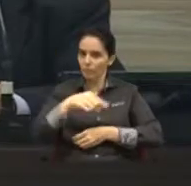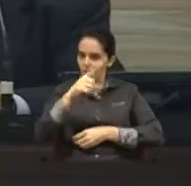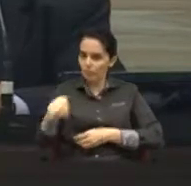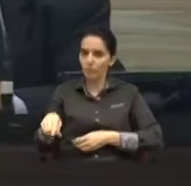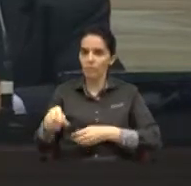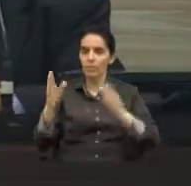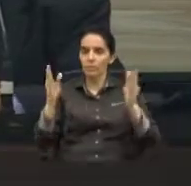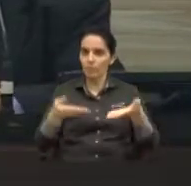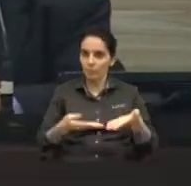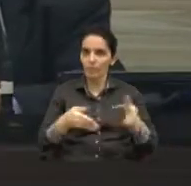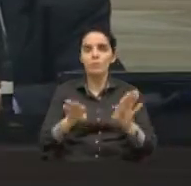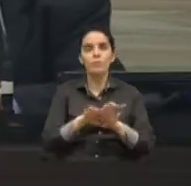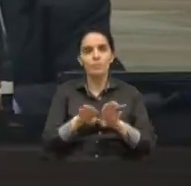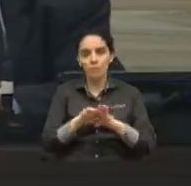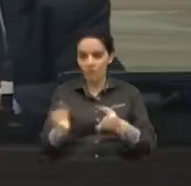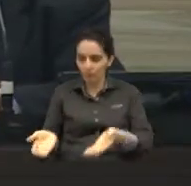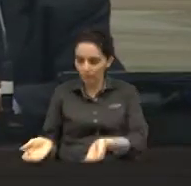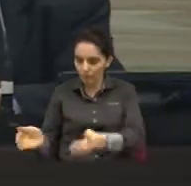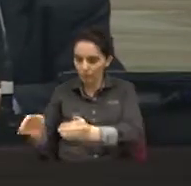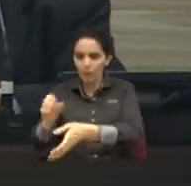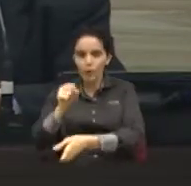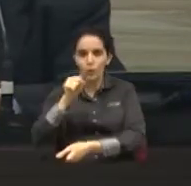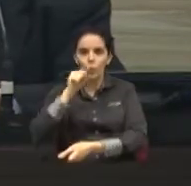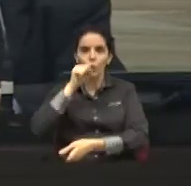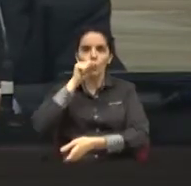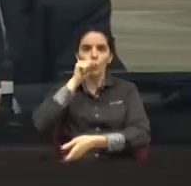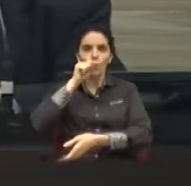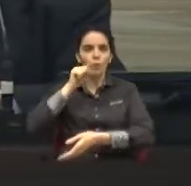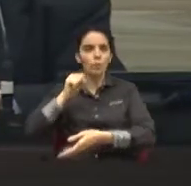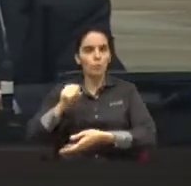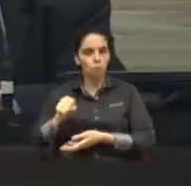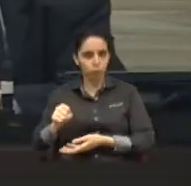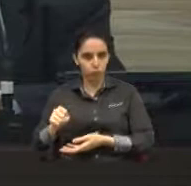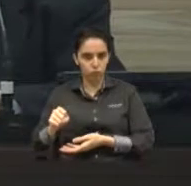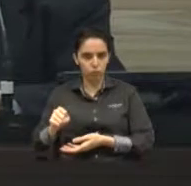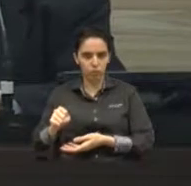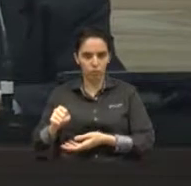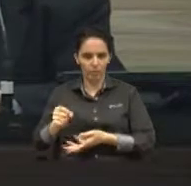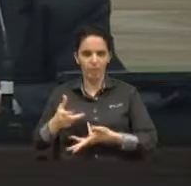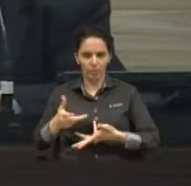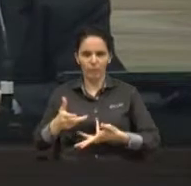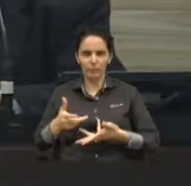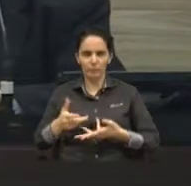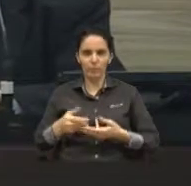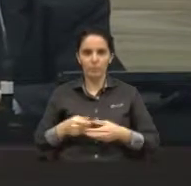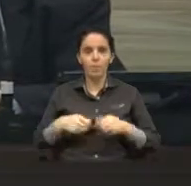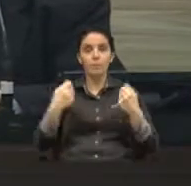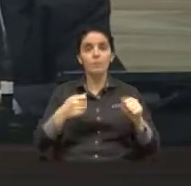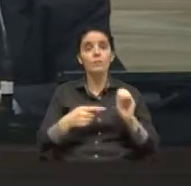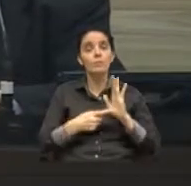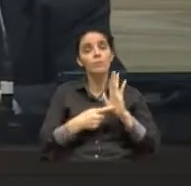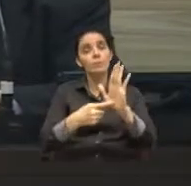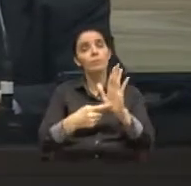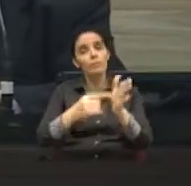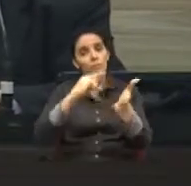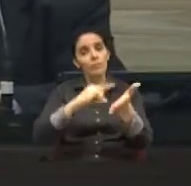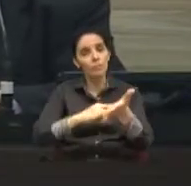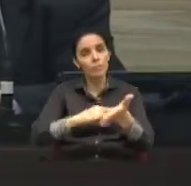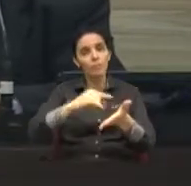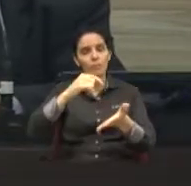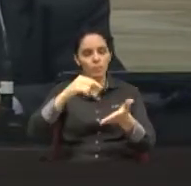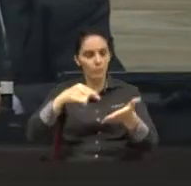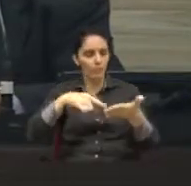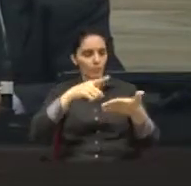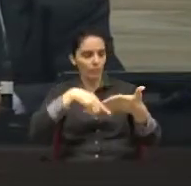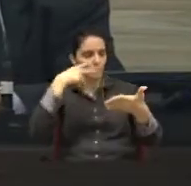de para você vender o narguilé, o cachimbo em si, você tem que apresentar documento e isso ser exigido, né?